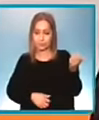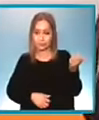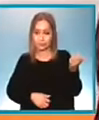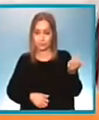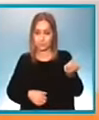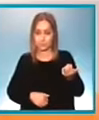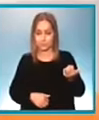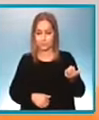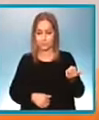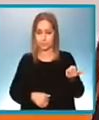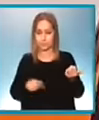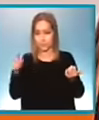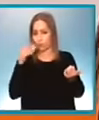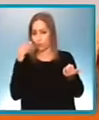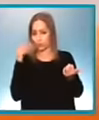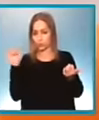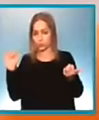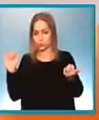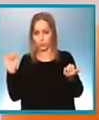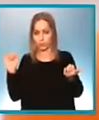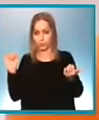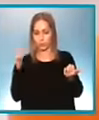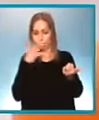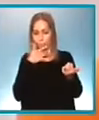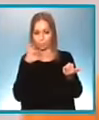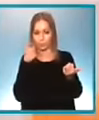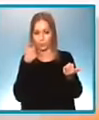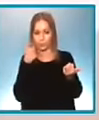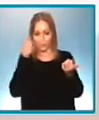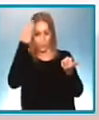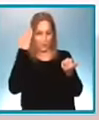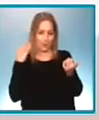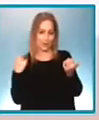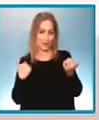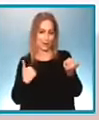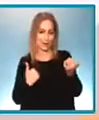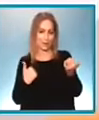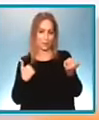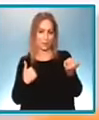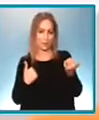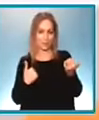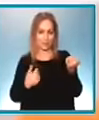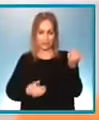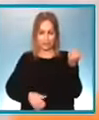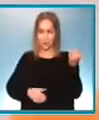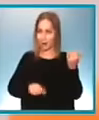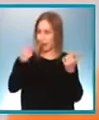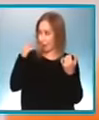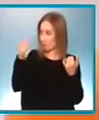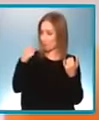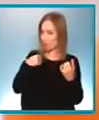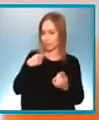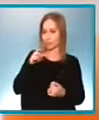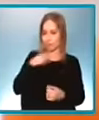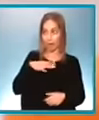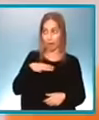jovem, um rapaz, pá, muito, muito giro, lindo, com o cabelo comprido e sempre tocava, e assim, pá, eu também